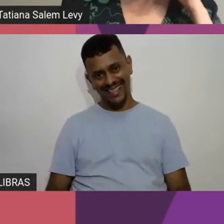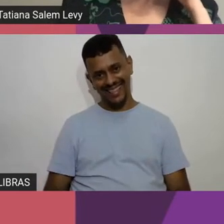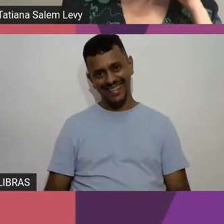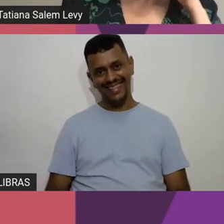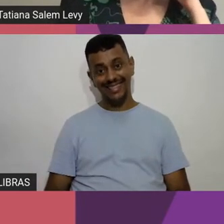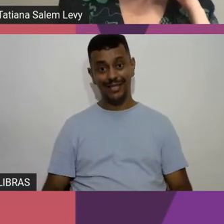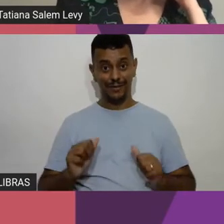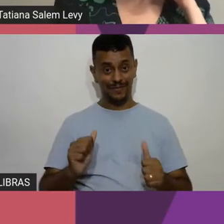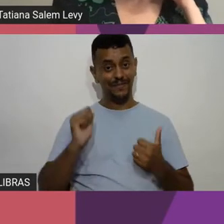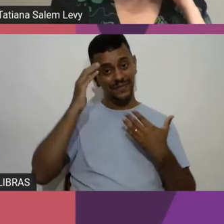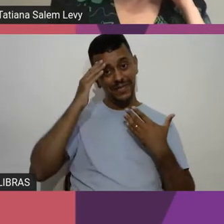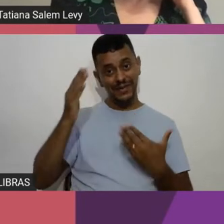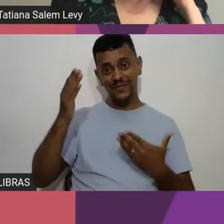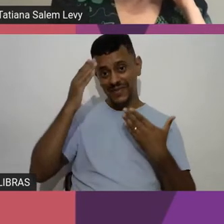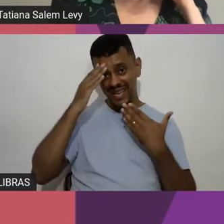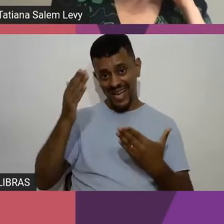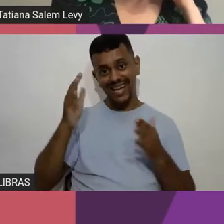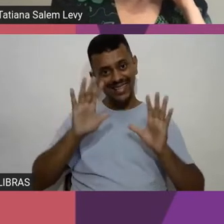obrigado